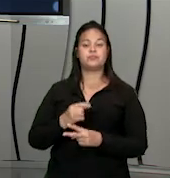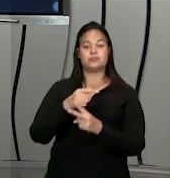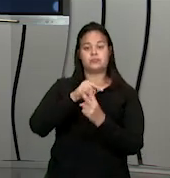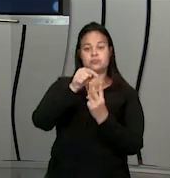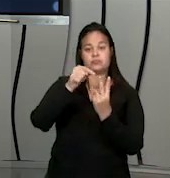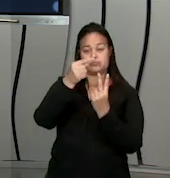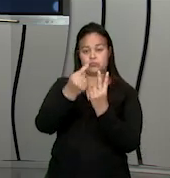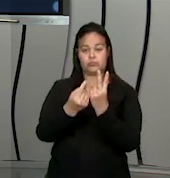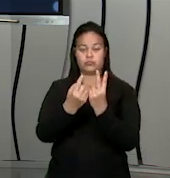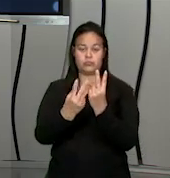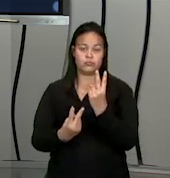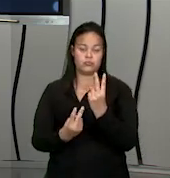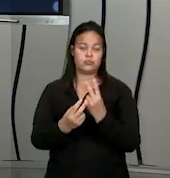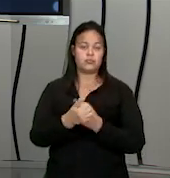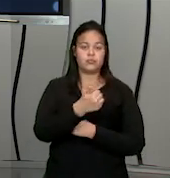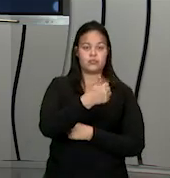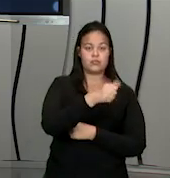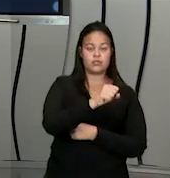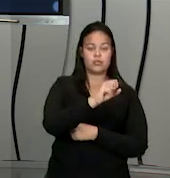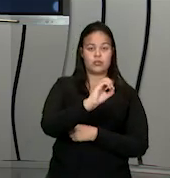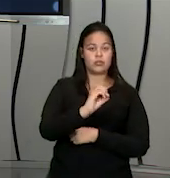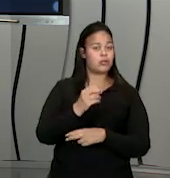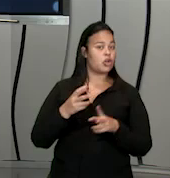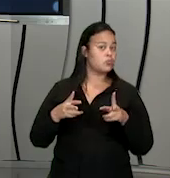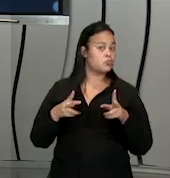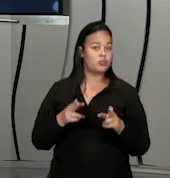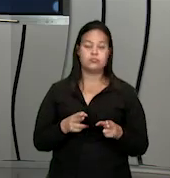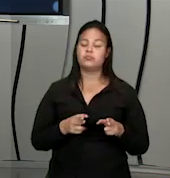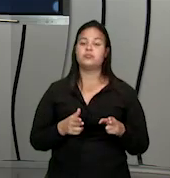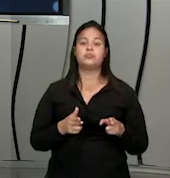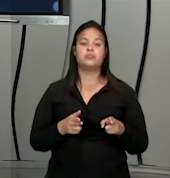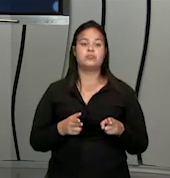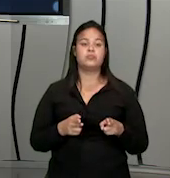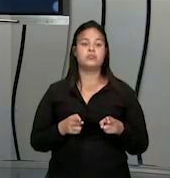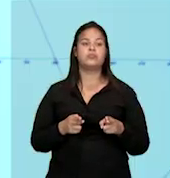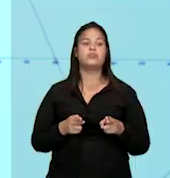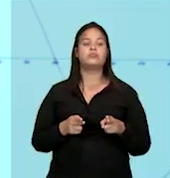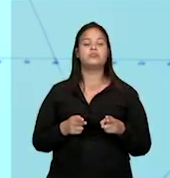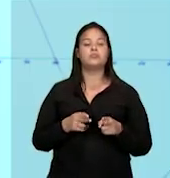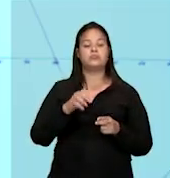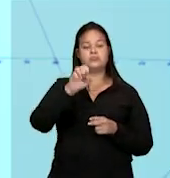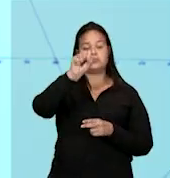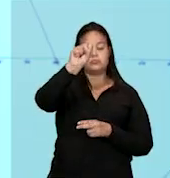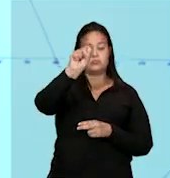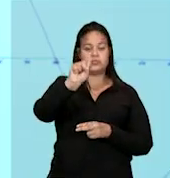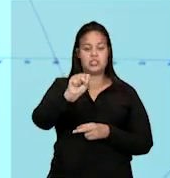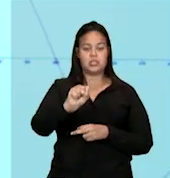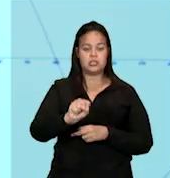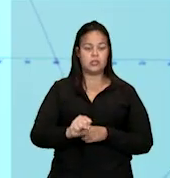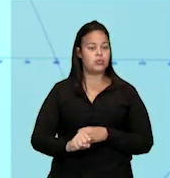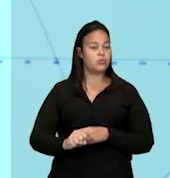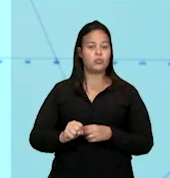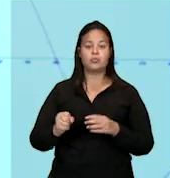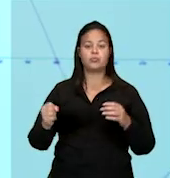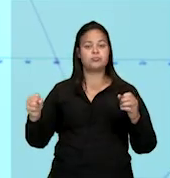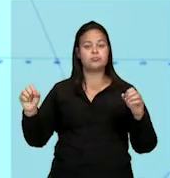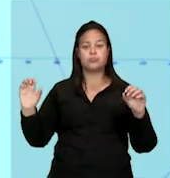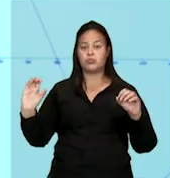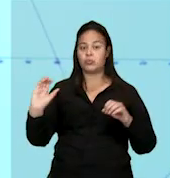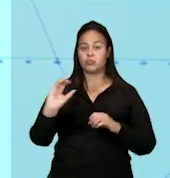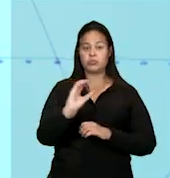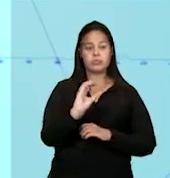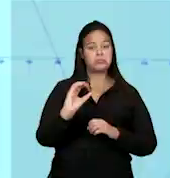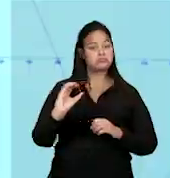2. 180 é o mesmo caso, ó. A linha do seno não encontra com a linha do cosseno aqui